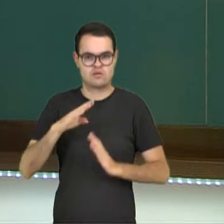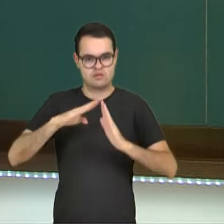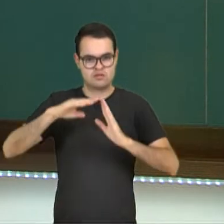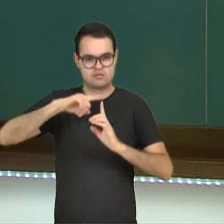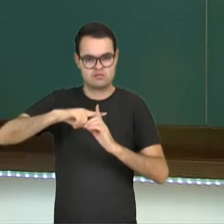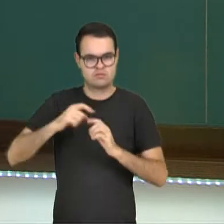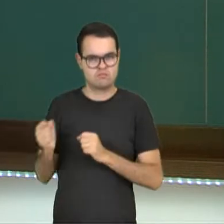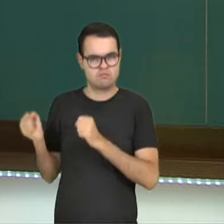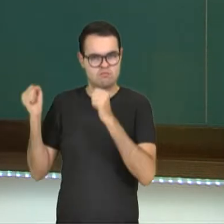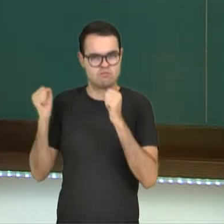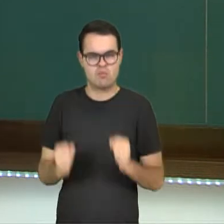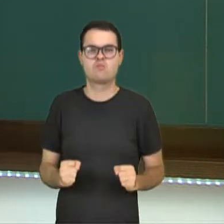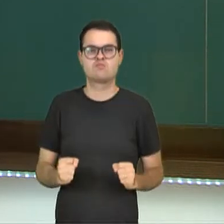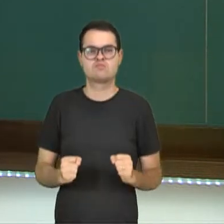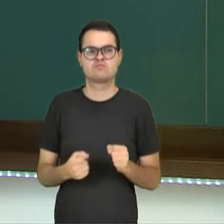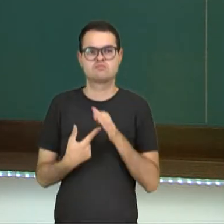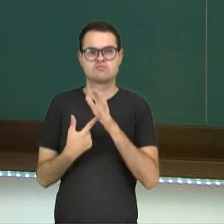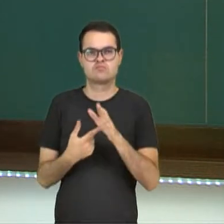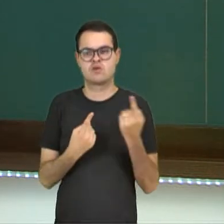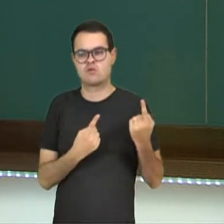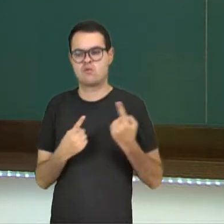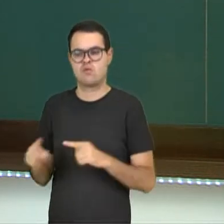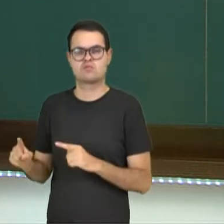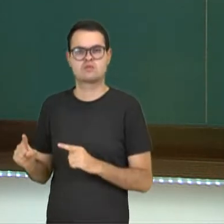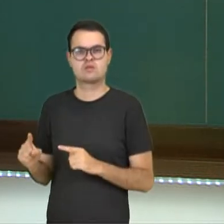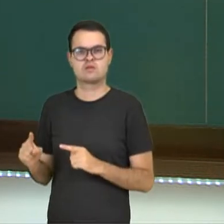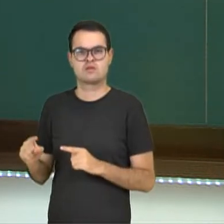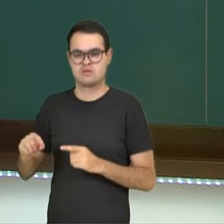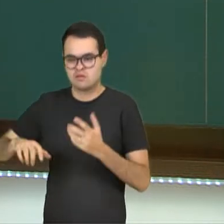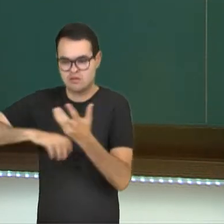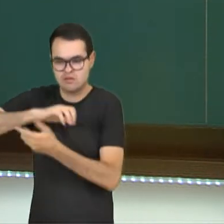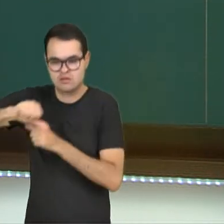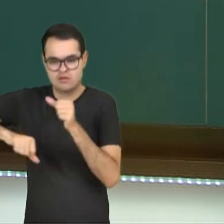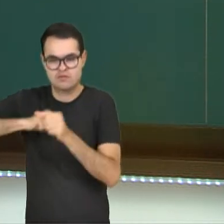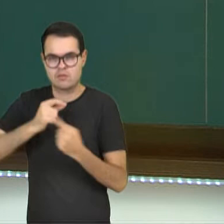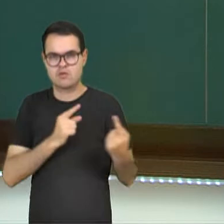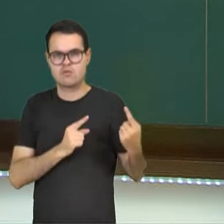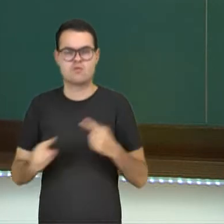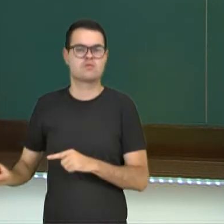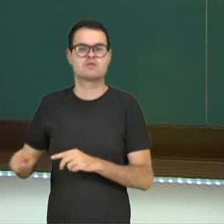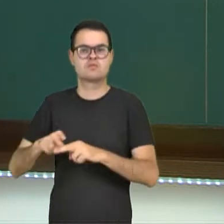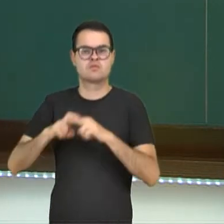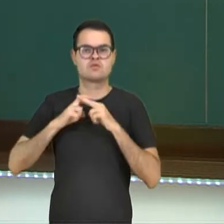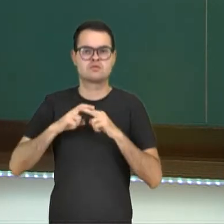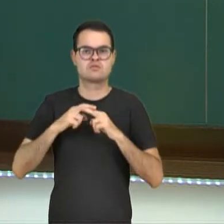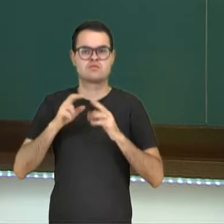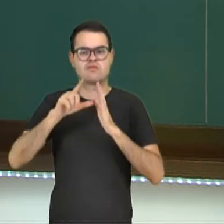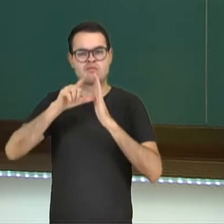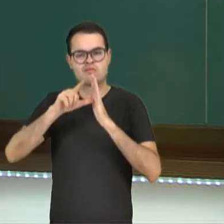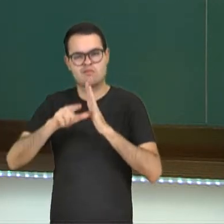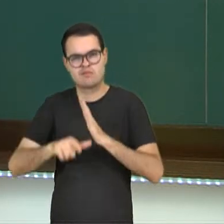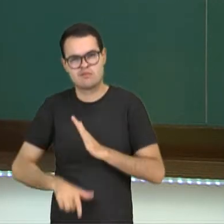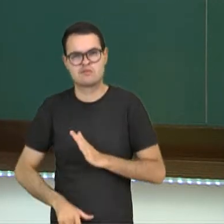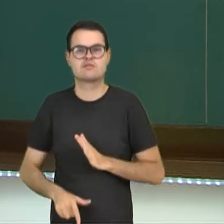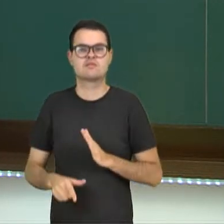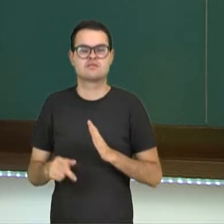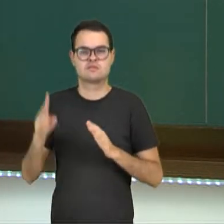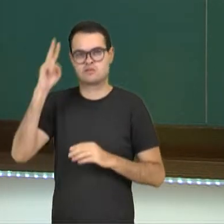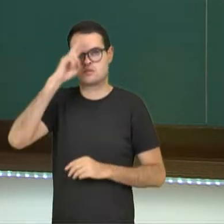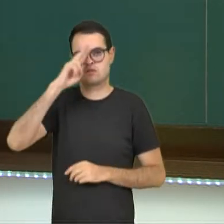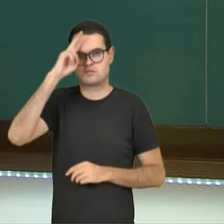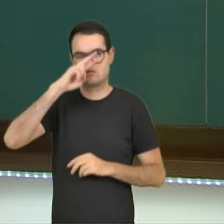posicionou de uma maneira que é a Contra-Reforma para acabar com a Reforma. Com isso, ela vai retroceder na história